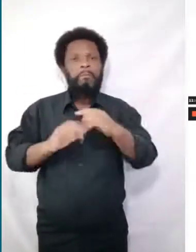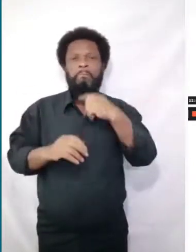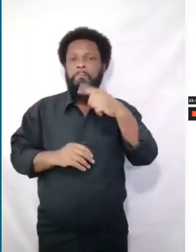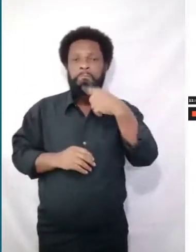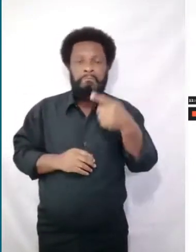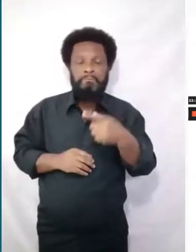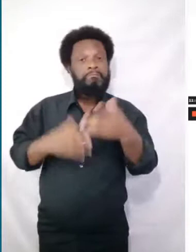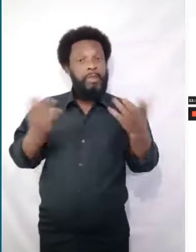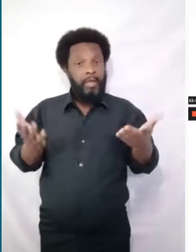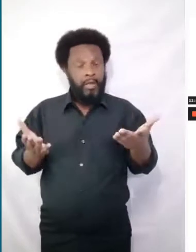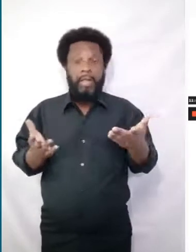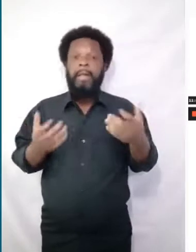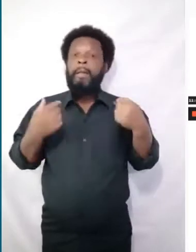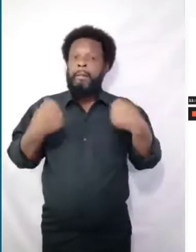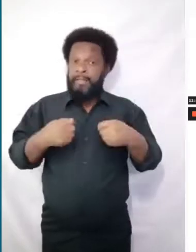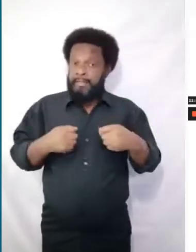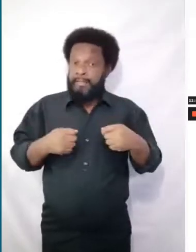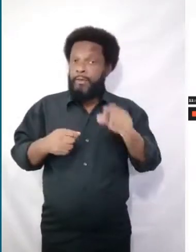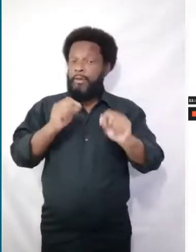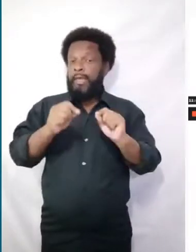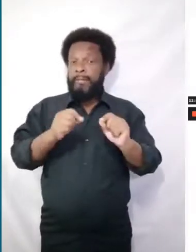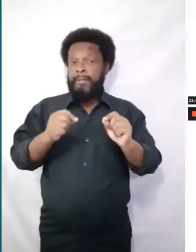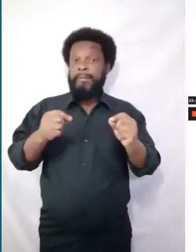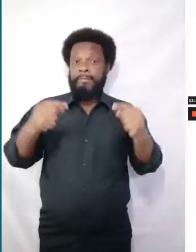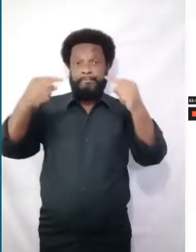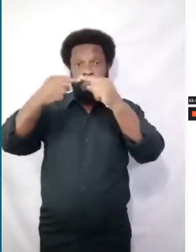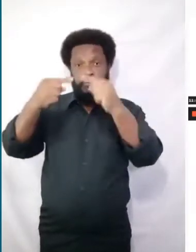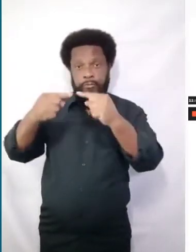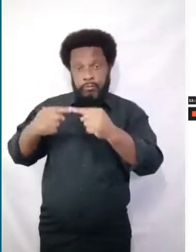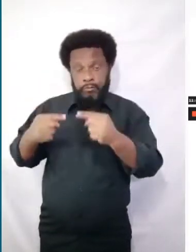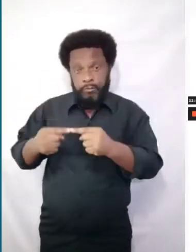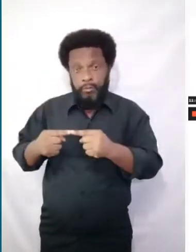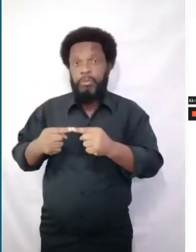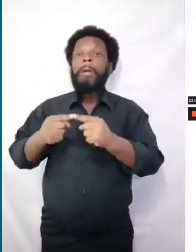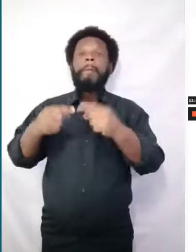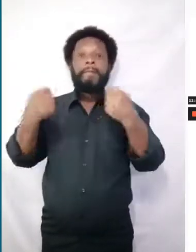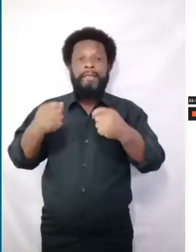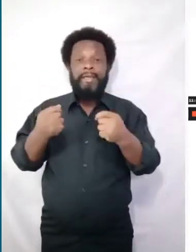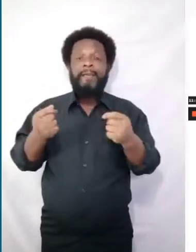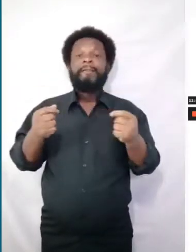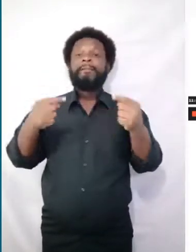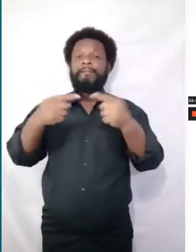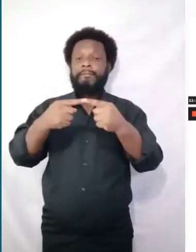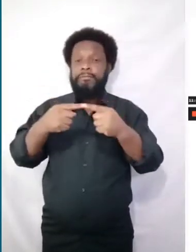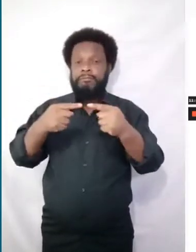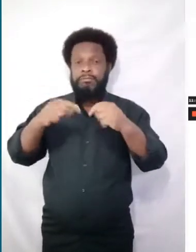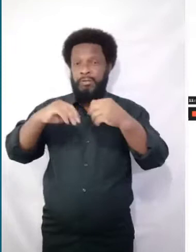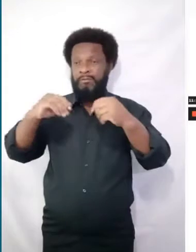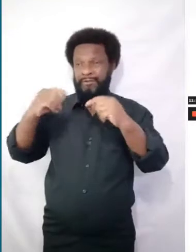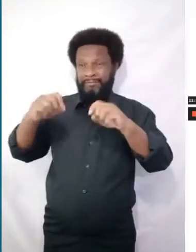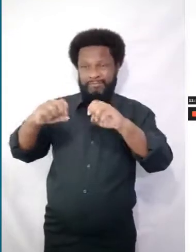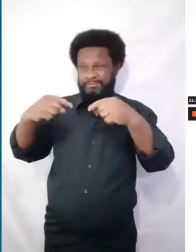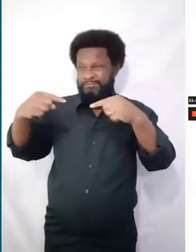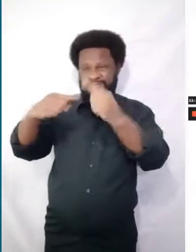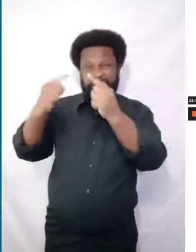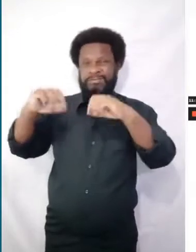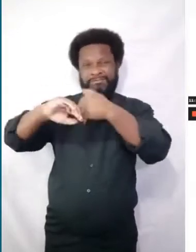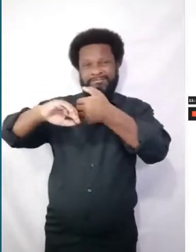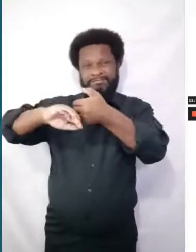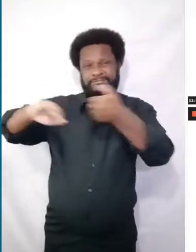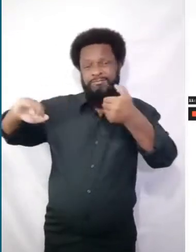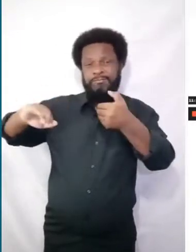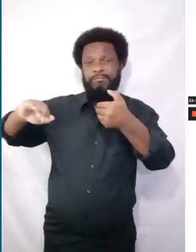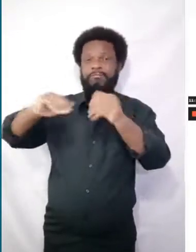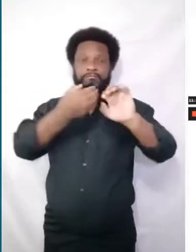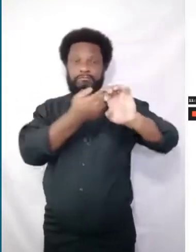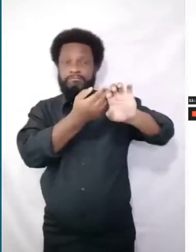traz mais estabilidade para essa molécula dos átomos. Então, os pares eletrônicos ligantes e o par eletrônico não ligante vão tender a se